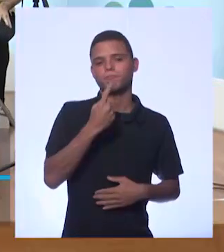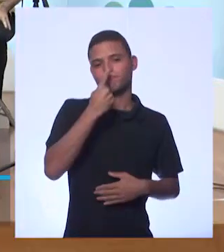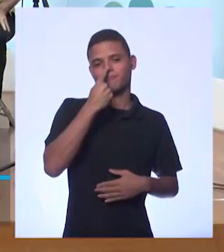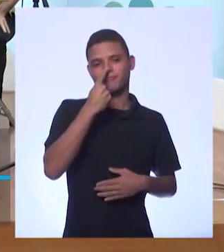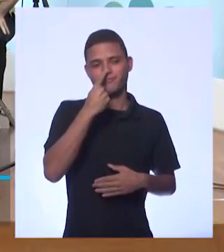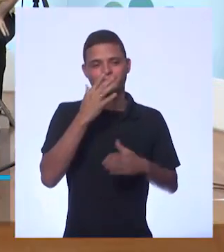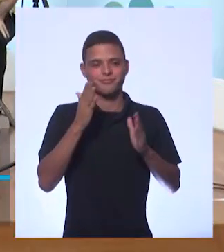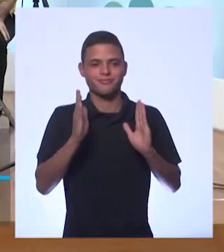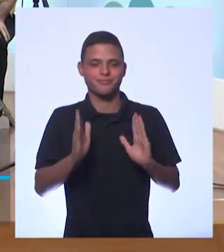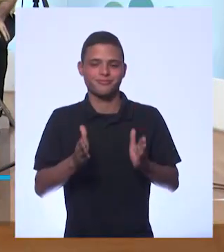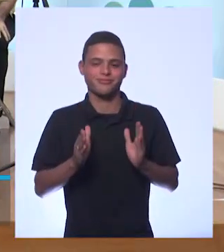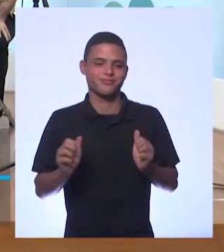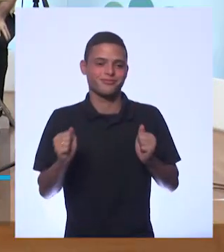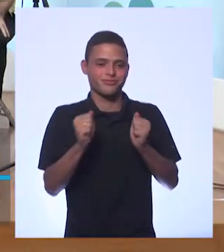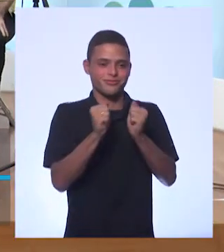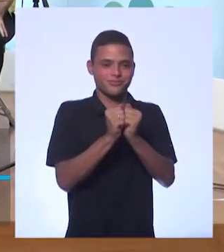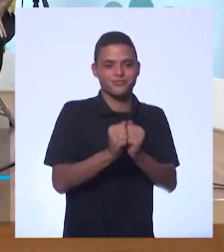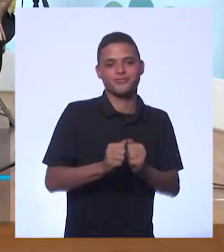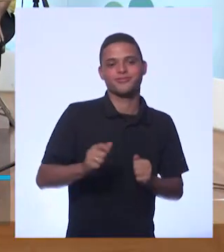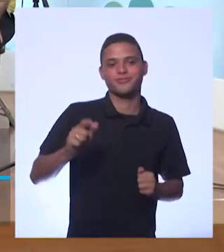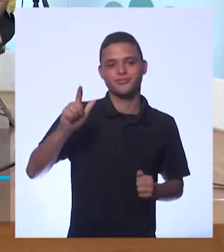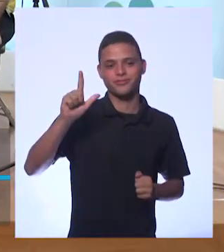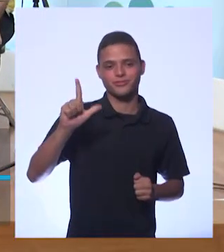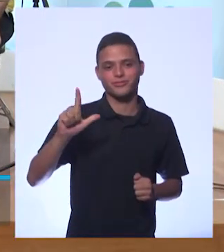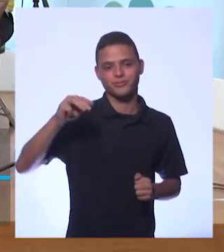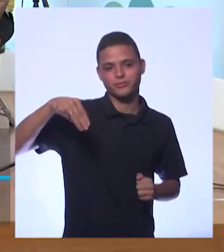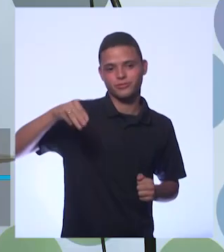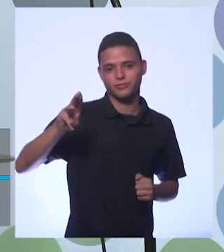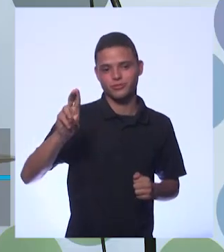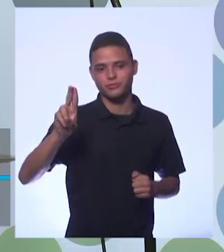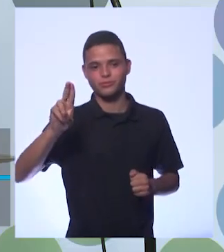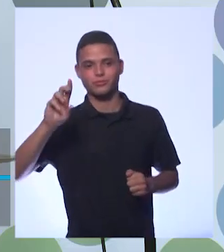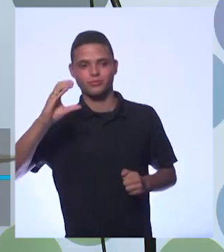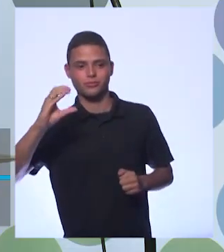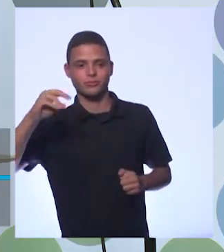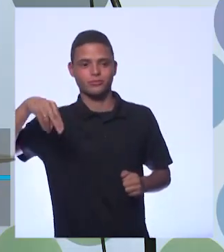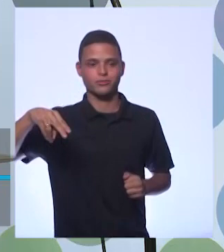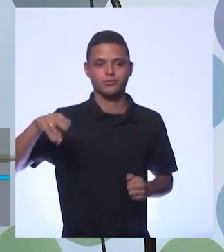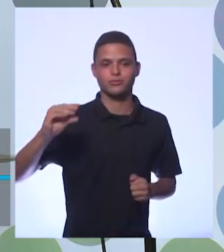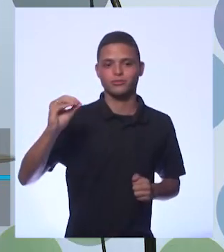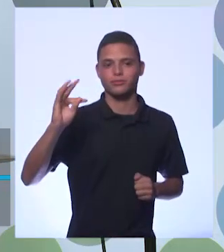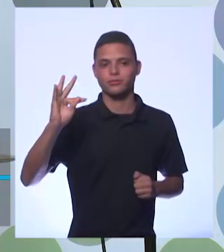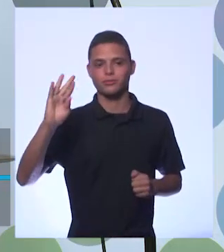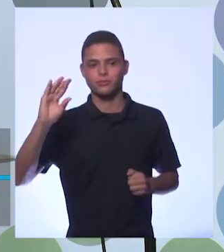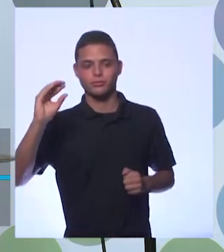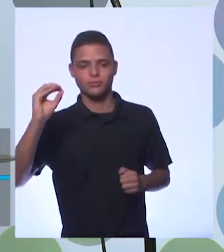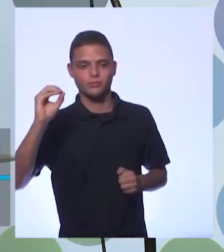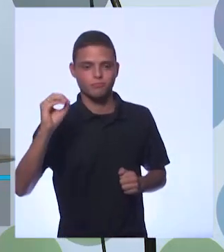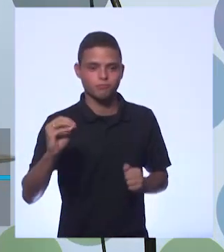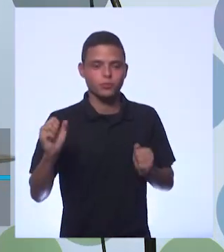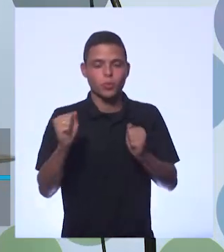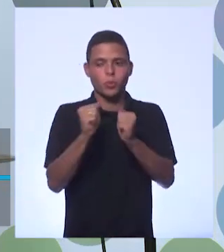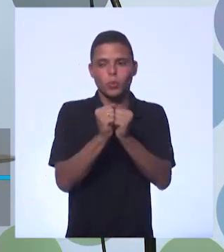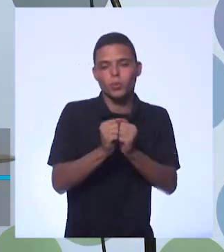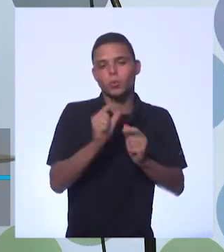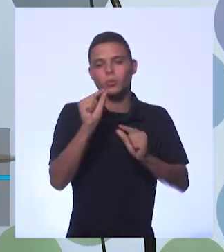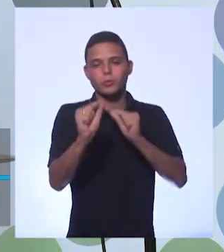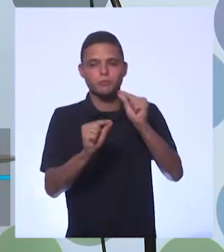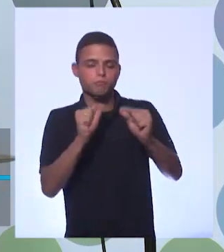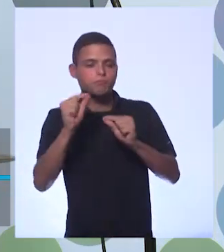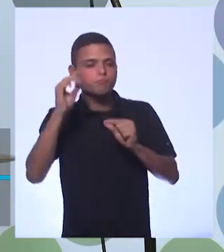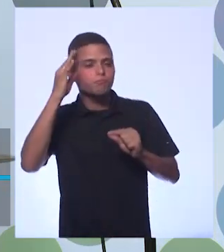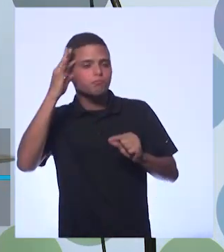Muniz Sodré, né? Mas eu acho tão maravilhoso o que ele faz, porque ele justamente ele pensa a questão do tambor como